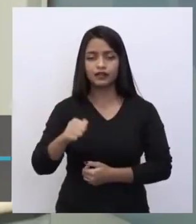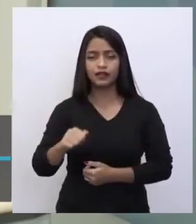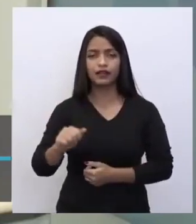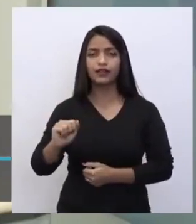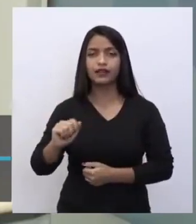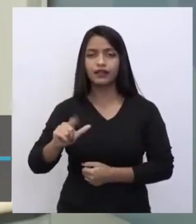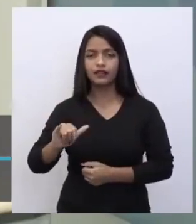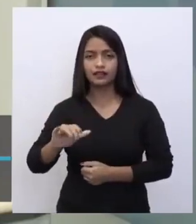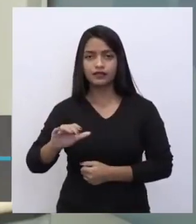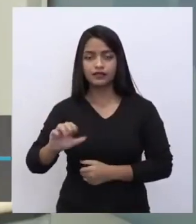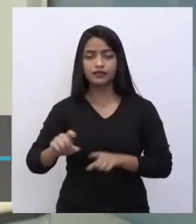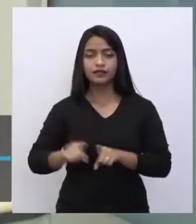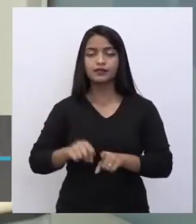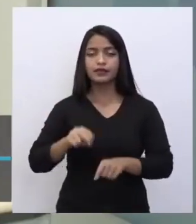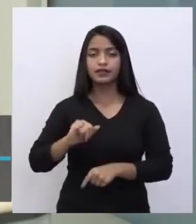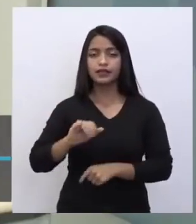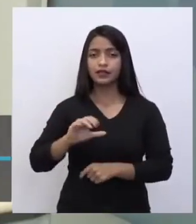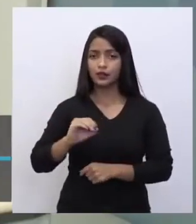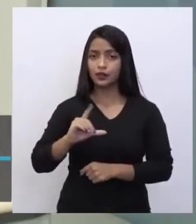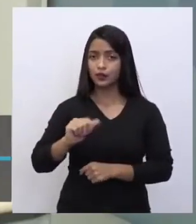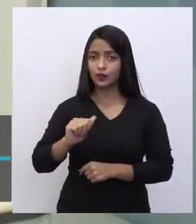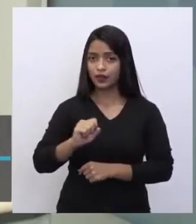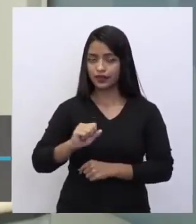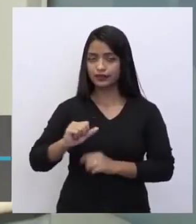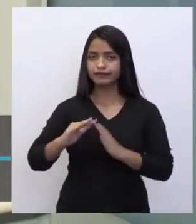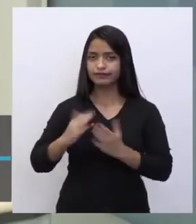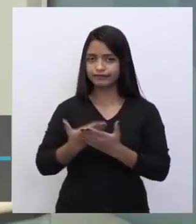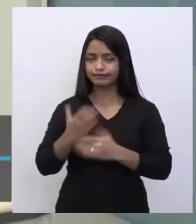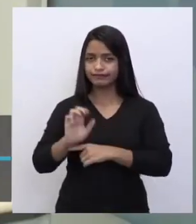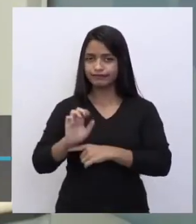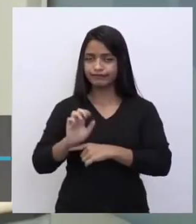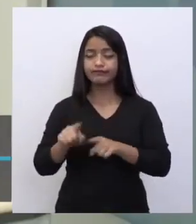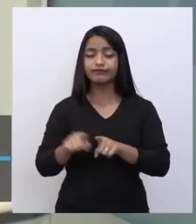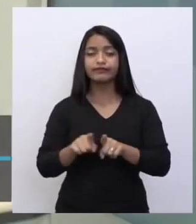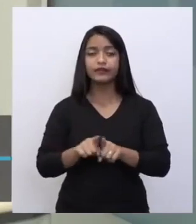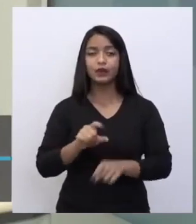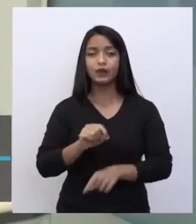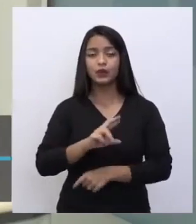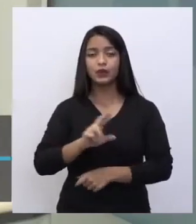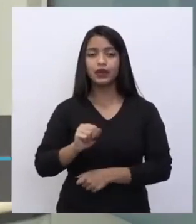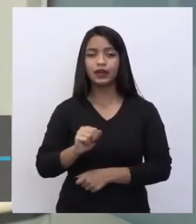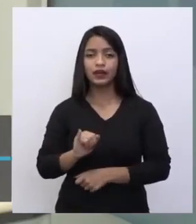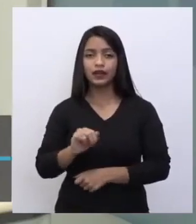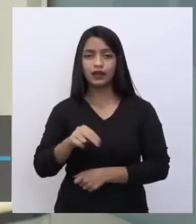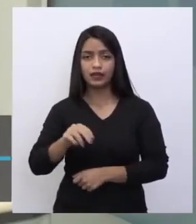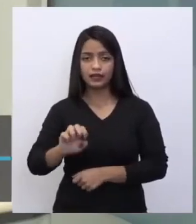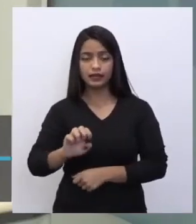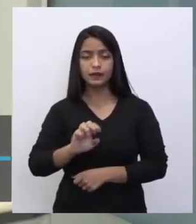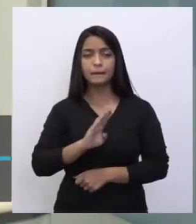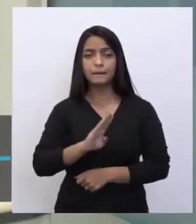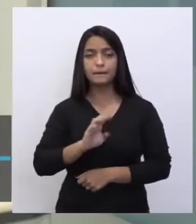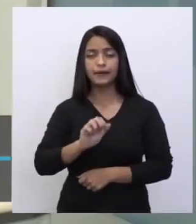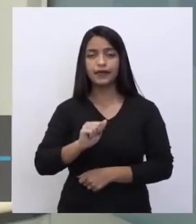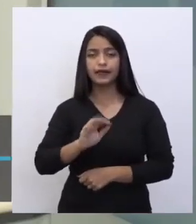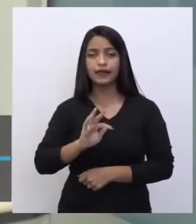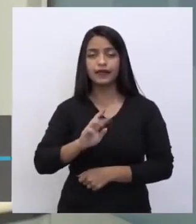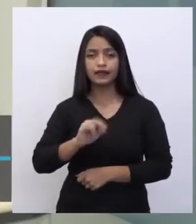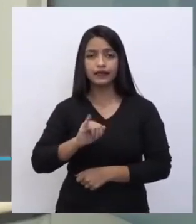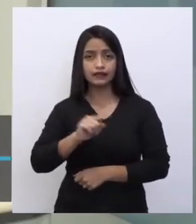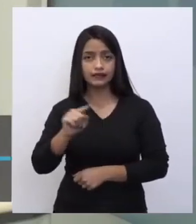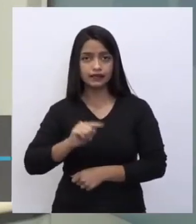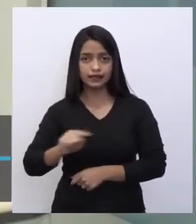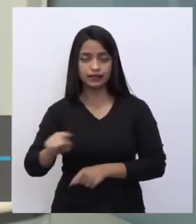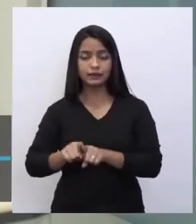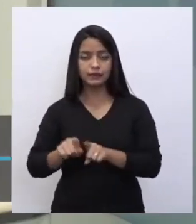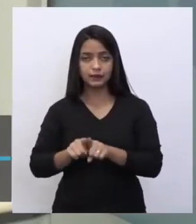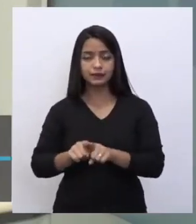Escola Queiroz Filho de Leme, as estudantes Lohane e Beatriz, da Escola Leonor Guimarães de Piquete,